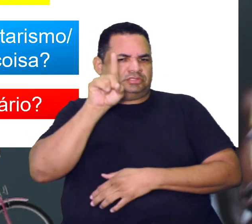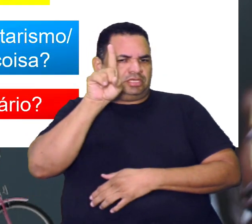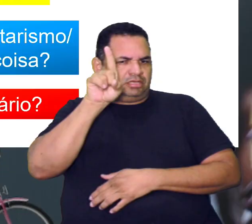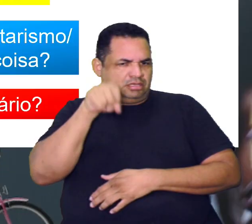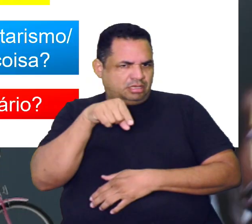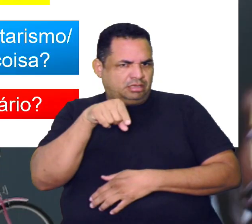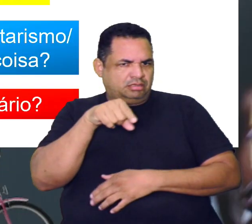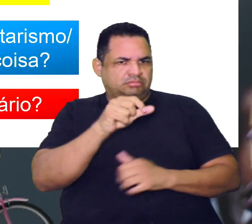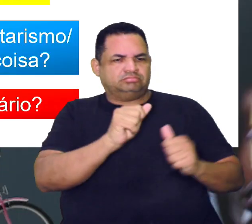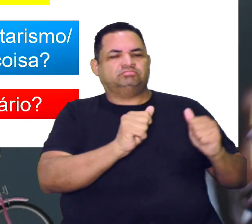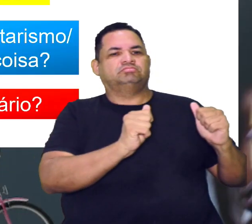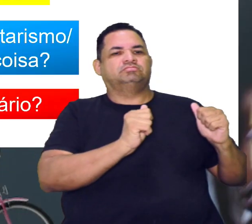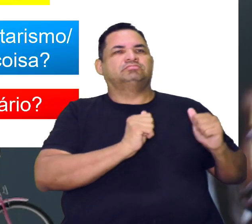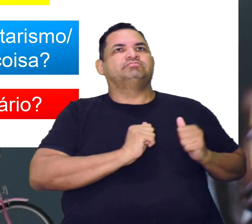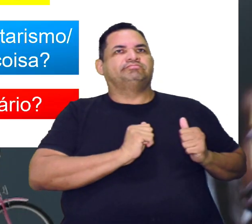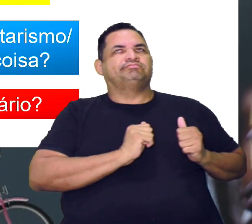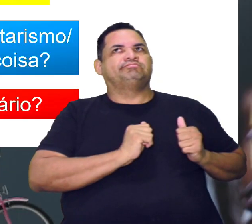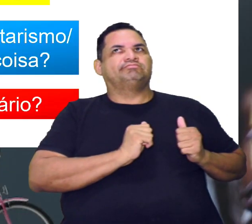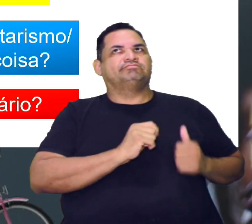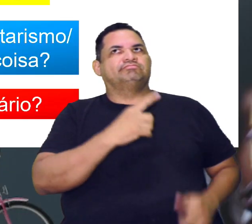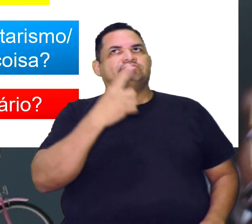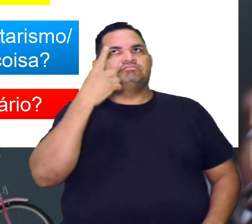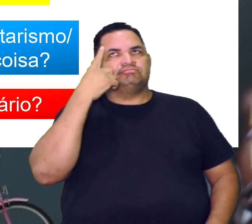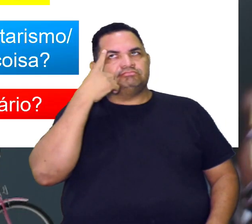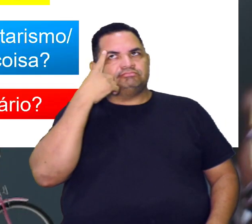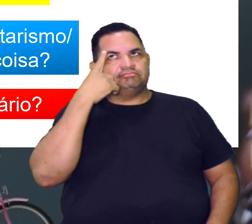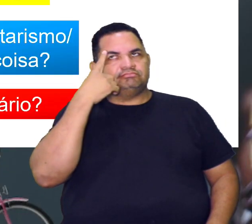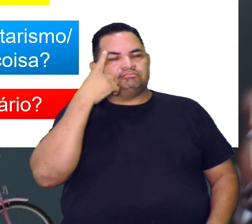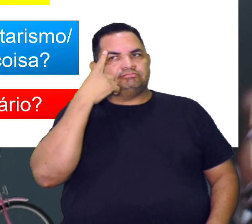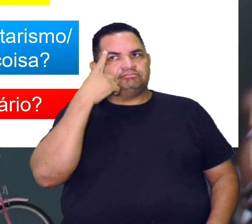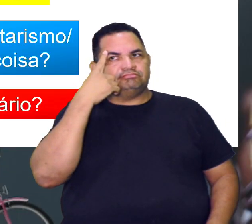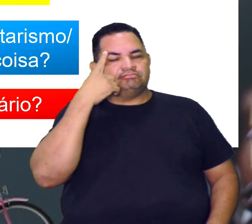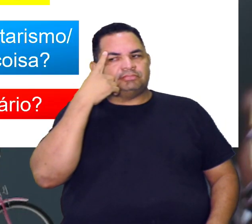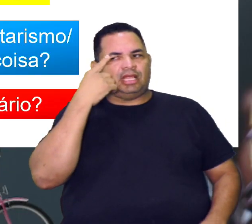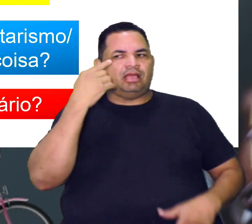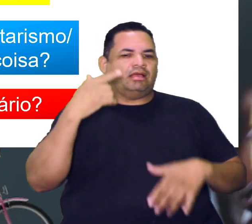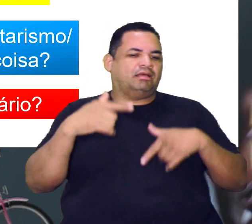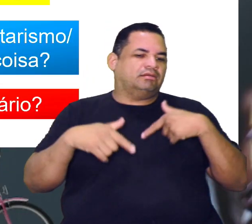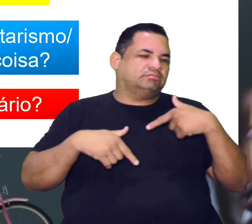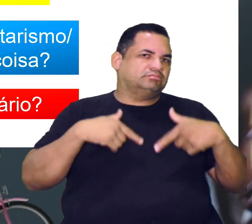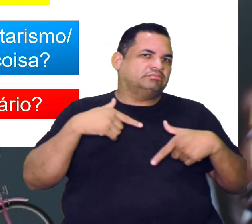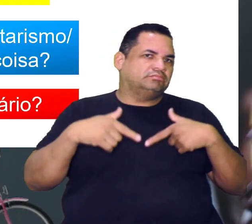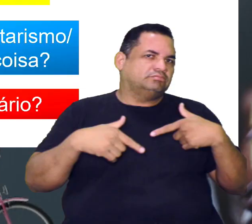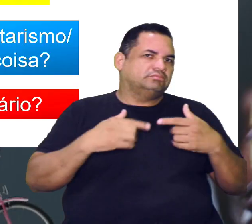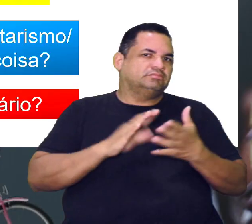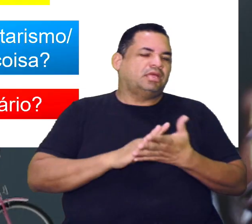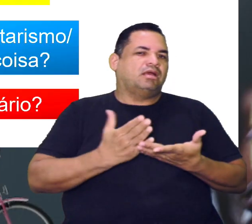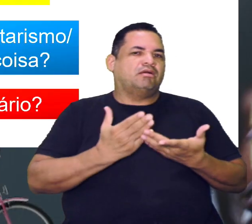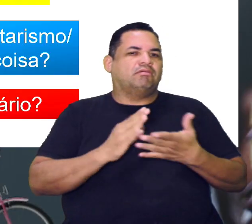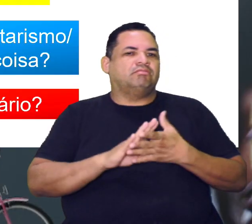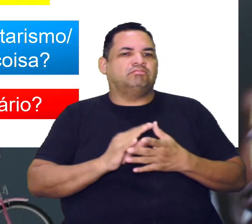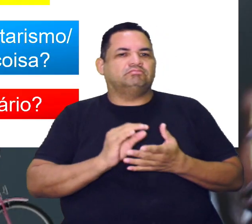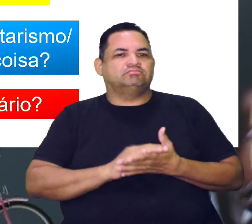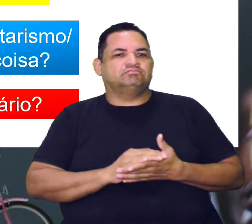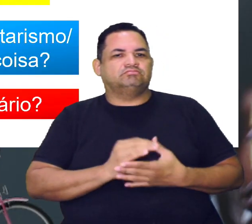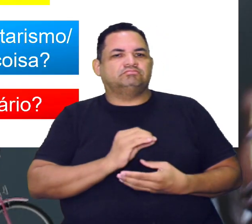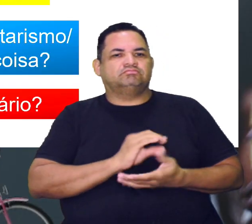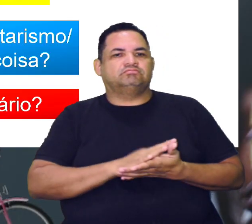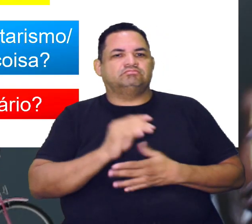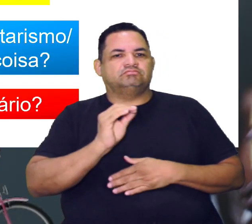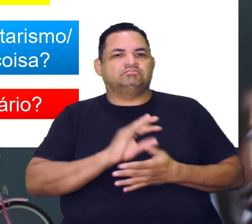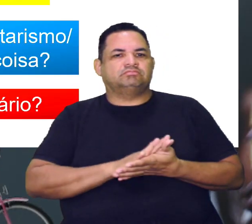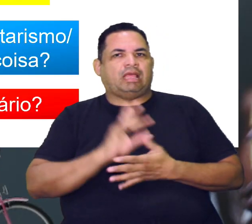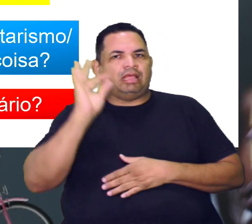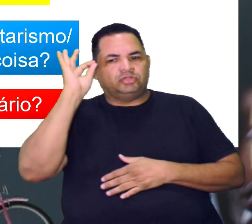sedentária? Eu ouço vozes do além. Não, prof, eu trabalho muito, eu acordo muito cedo, né? Eu vou lá ajudar